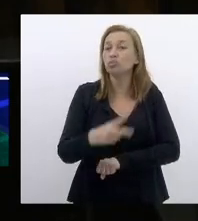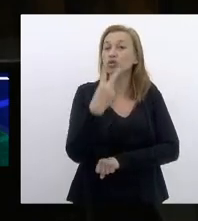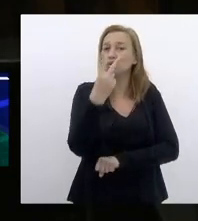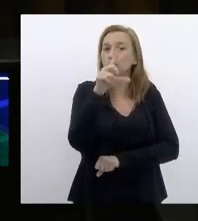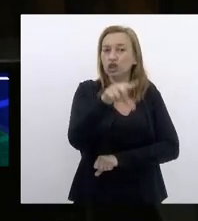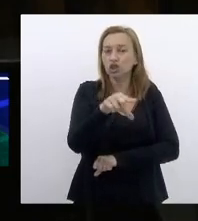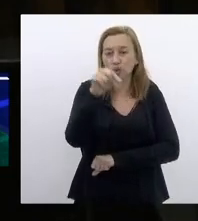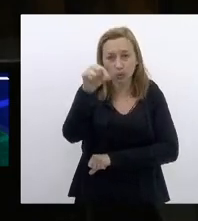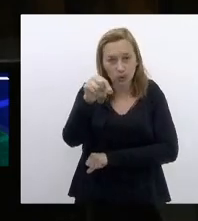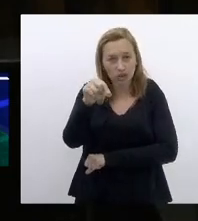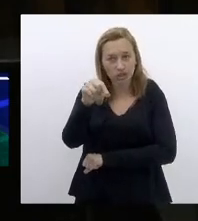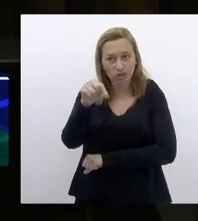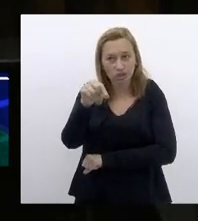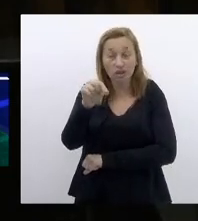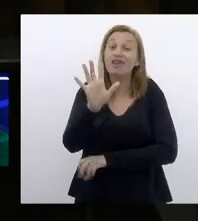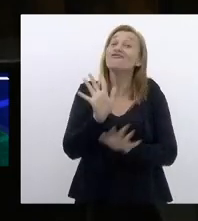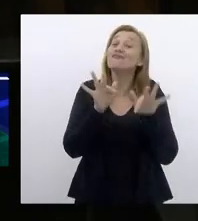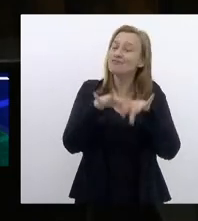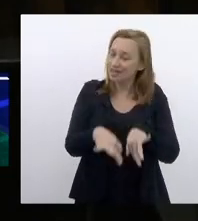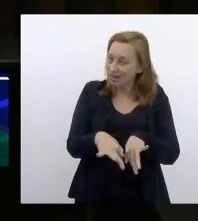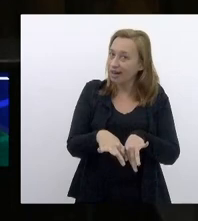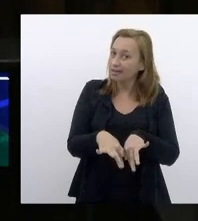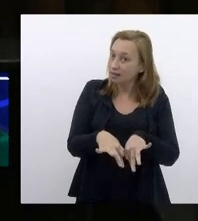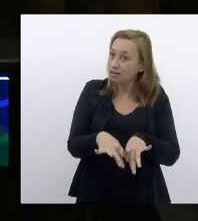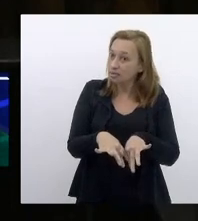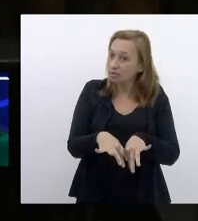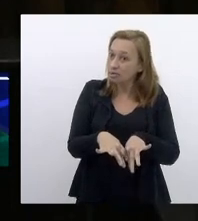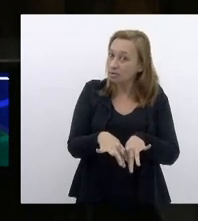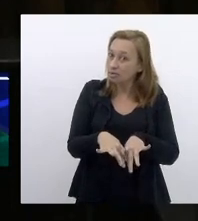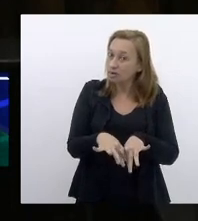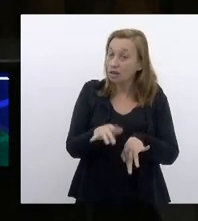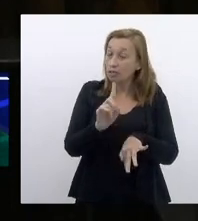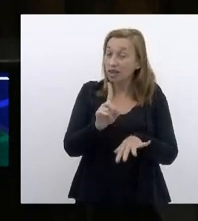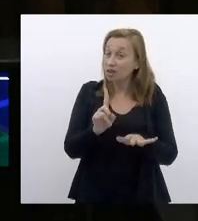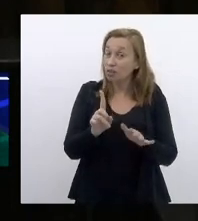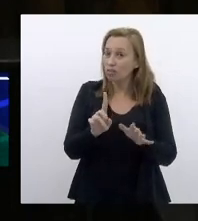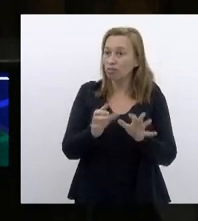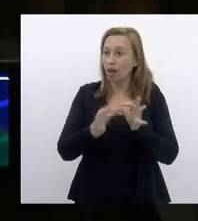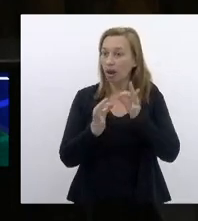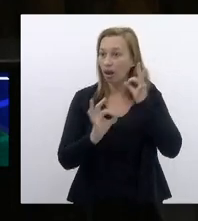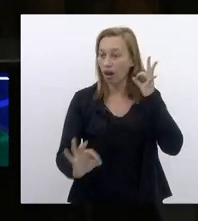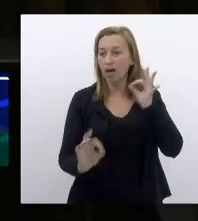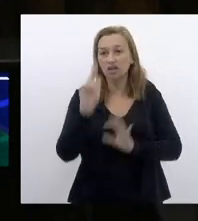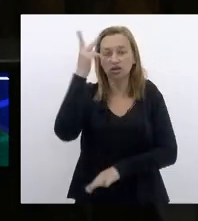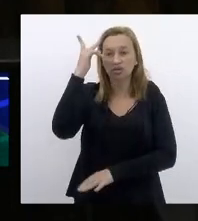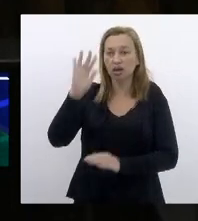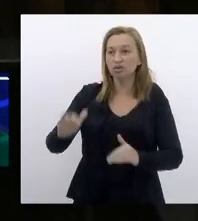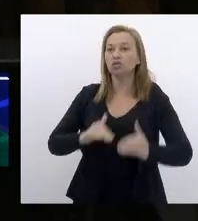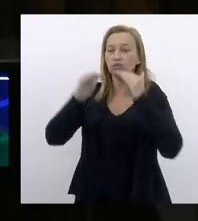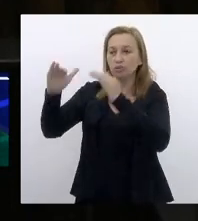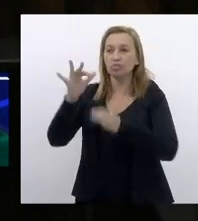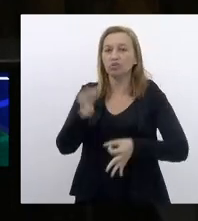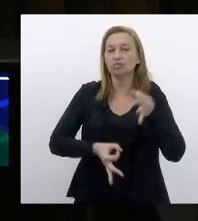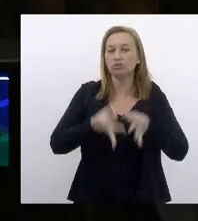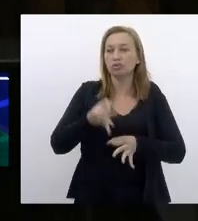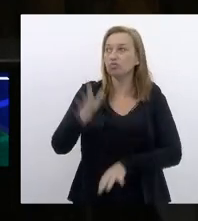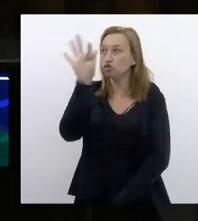2 decisões finais, para não encurtar a história, do Supremo Tribunal